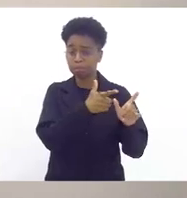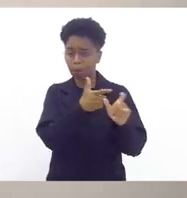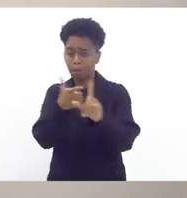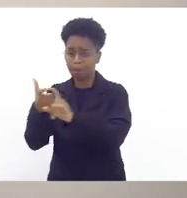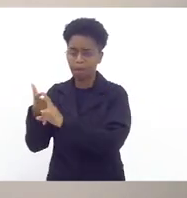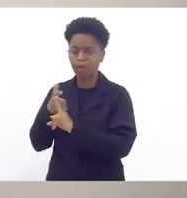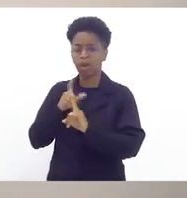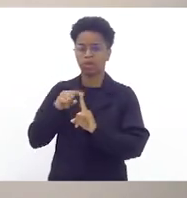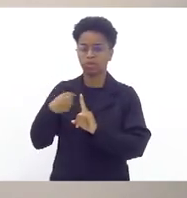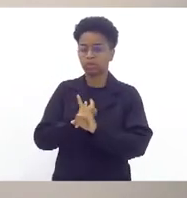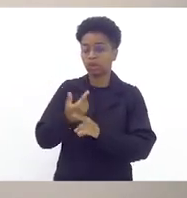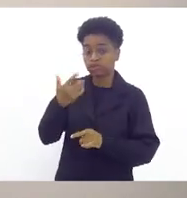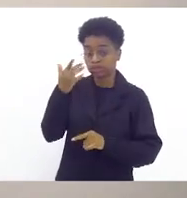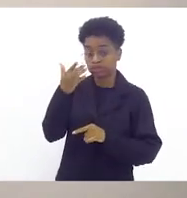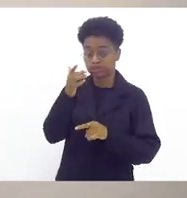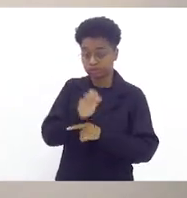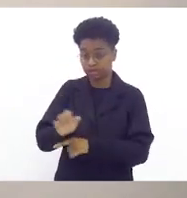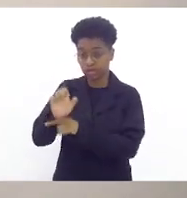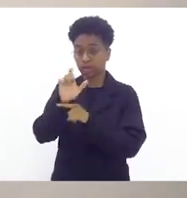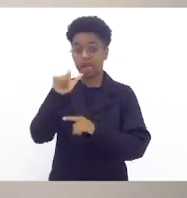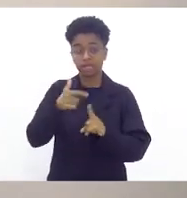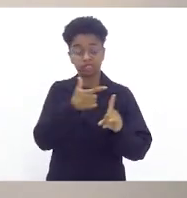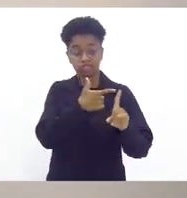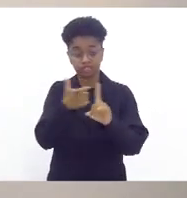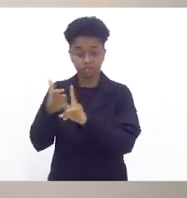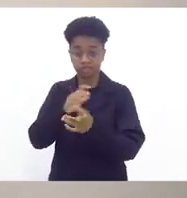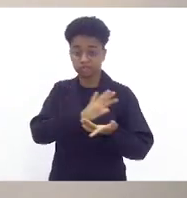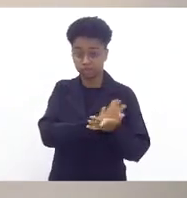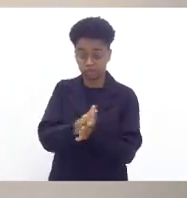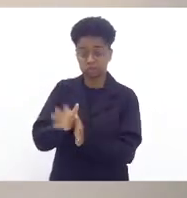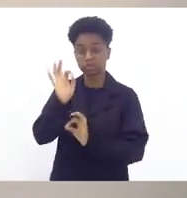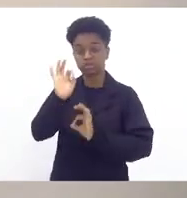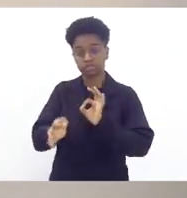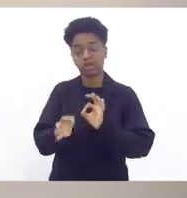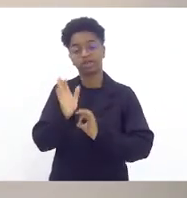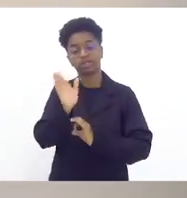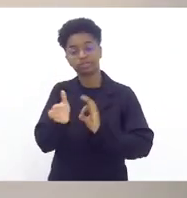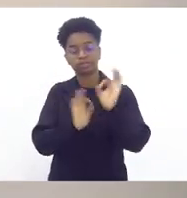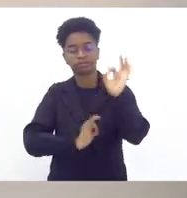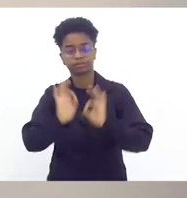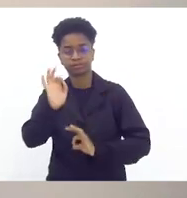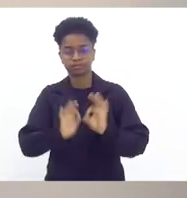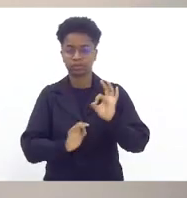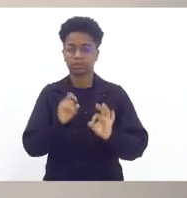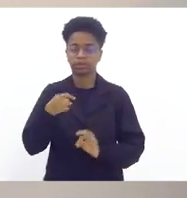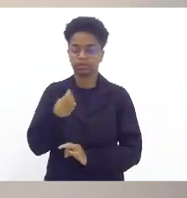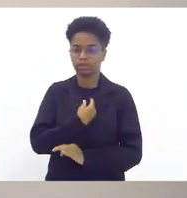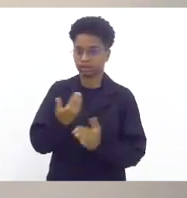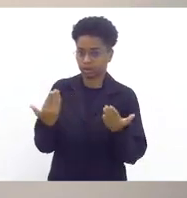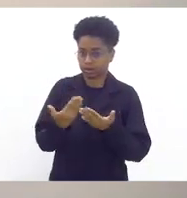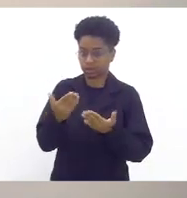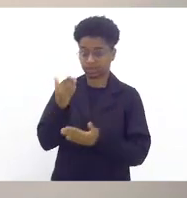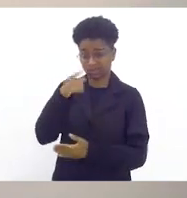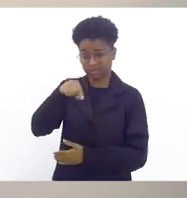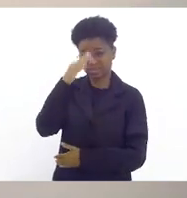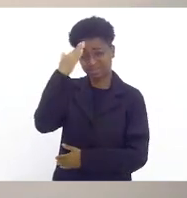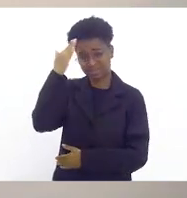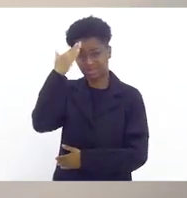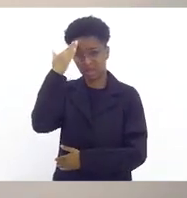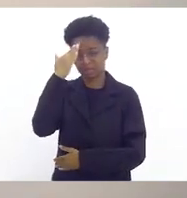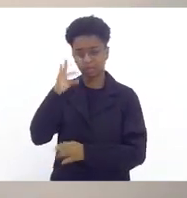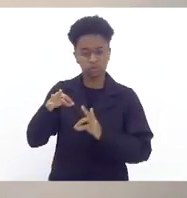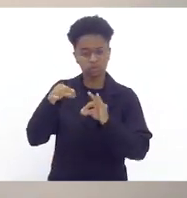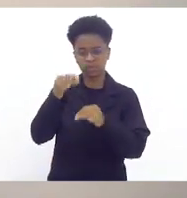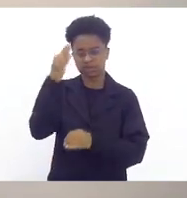do nosso Estado, um genocídio programado que a gente passa. Nos tempos atuais, todo mundo sabe, todo mundo aqui,